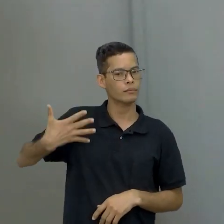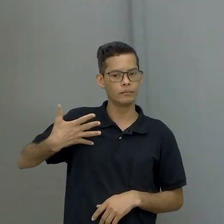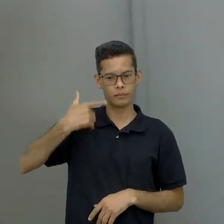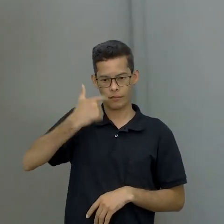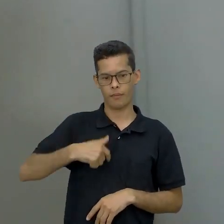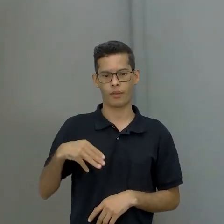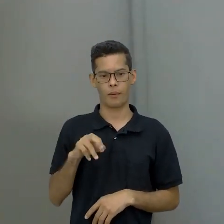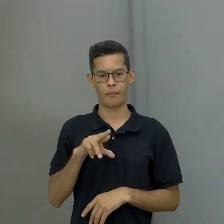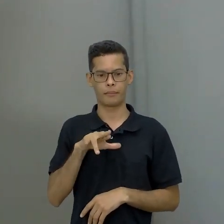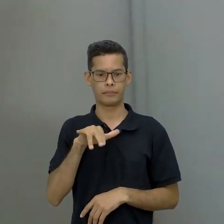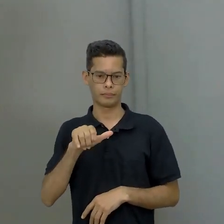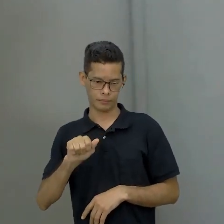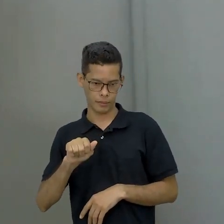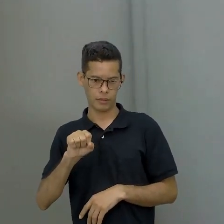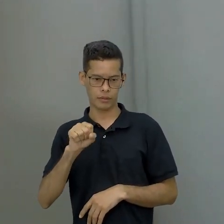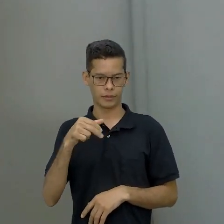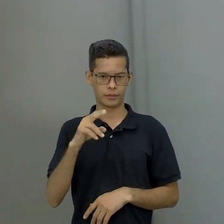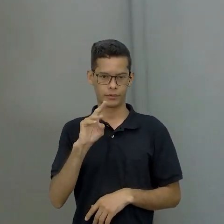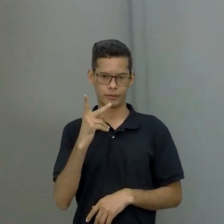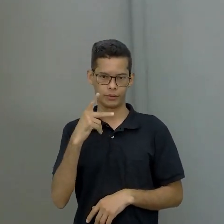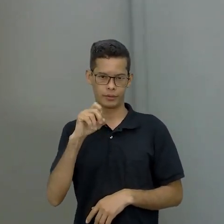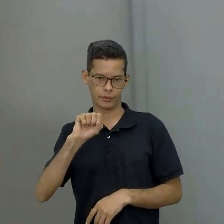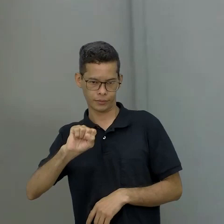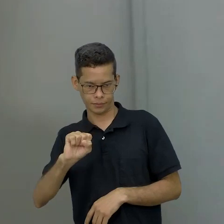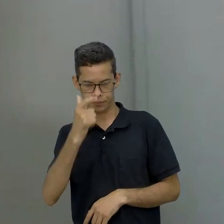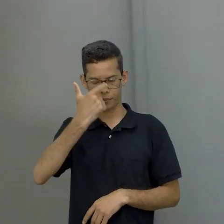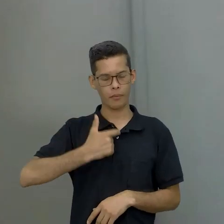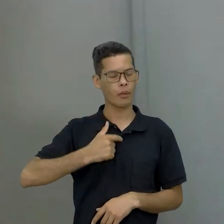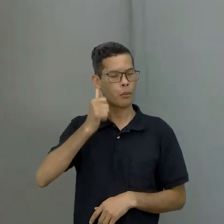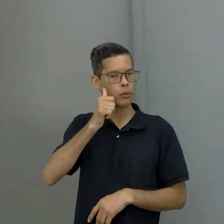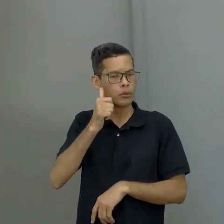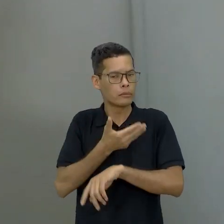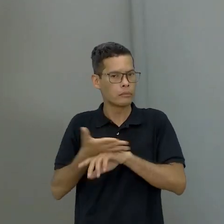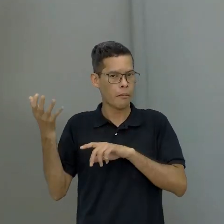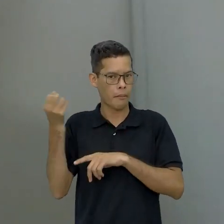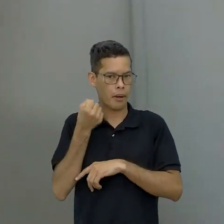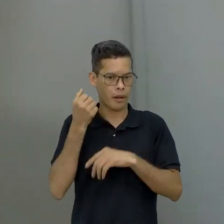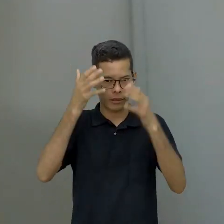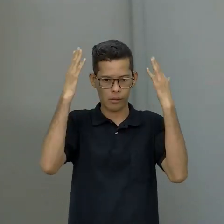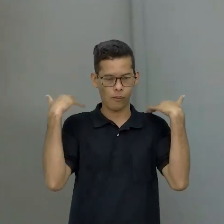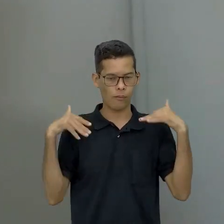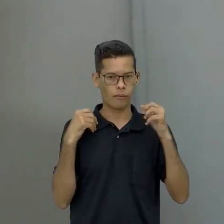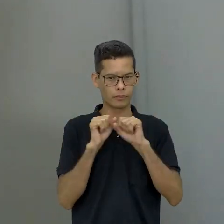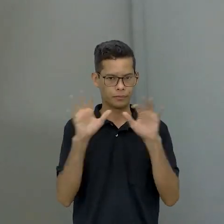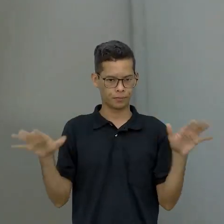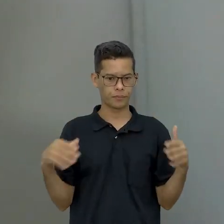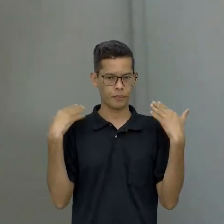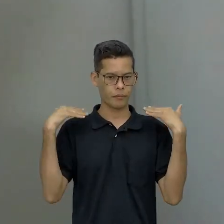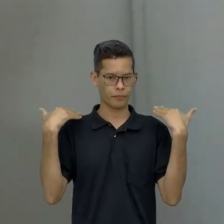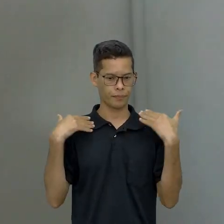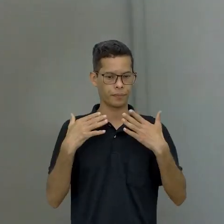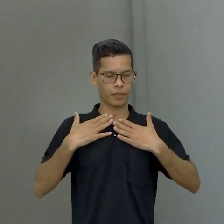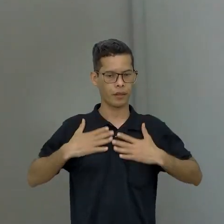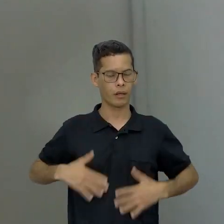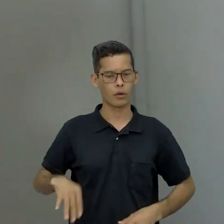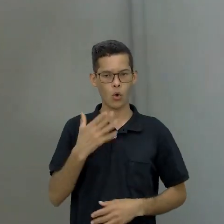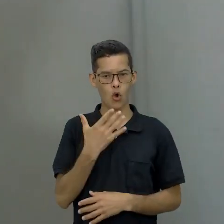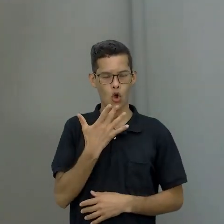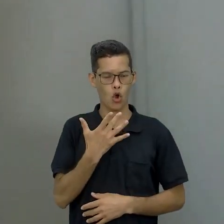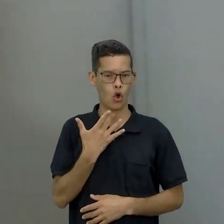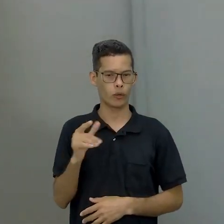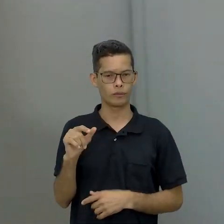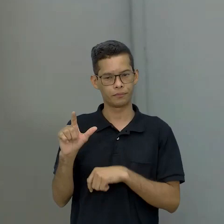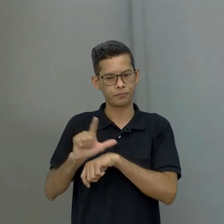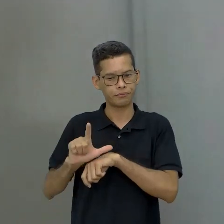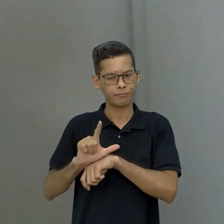sou Márcia de Matos Santos, uma mulher branca, de olhos claros, cabelos loiros até a altura dos ombros, estou vestindo uma blusa lilás, atrás